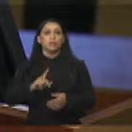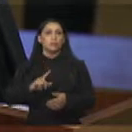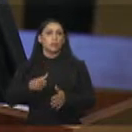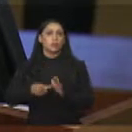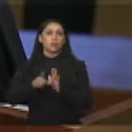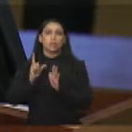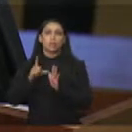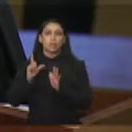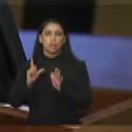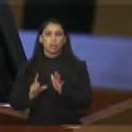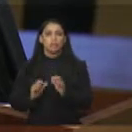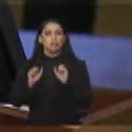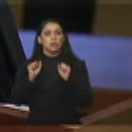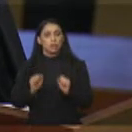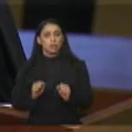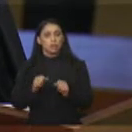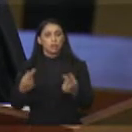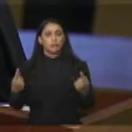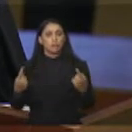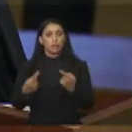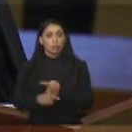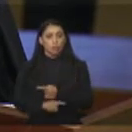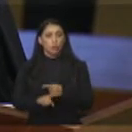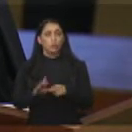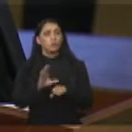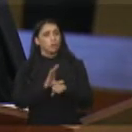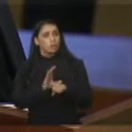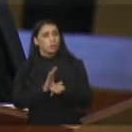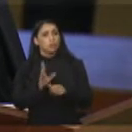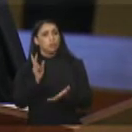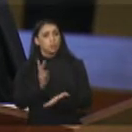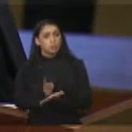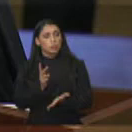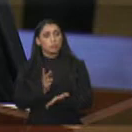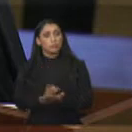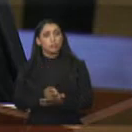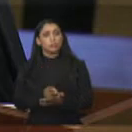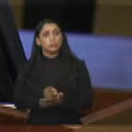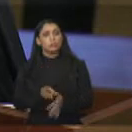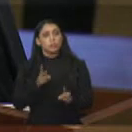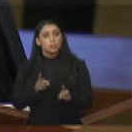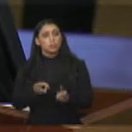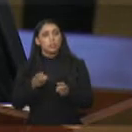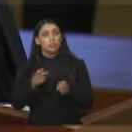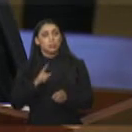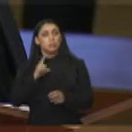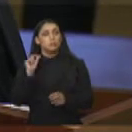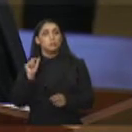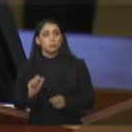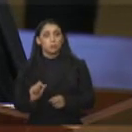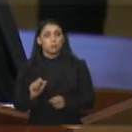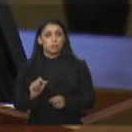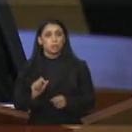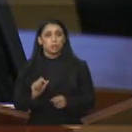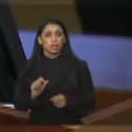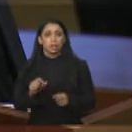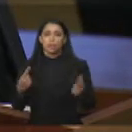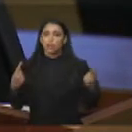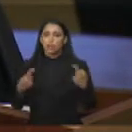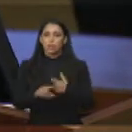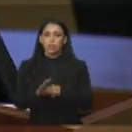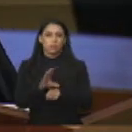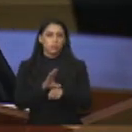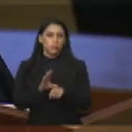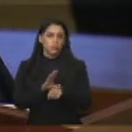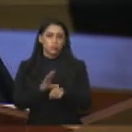ulterior, potencial violação da Carta Magna, ainda assim estar-se-ia em face de uma situação de